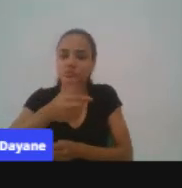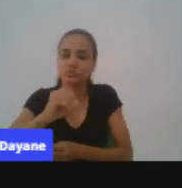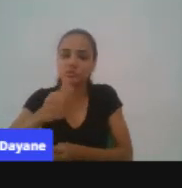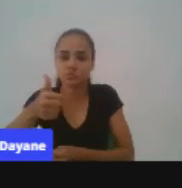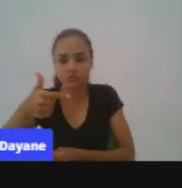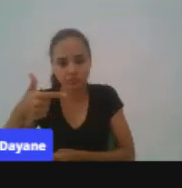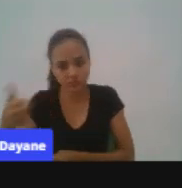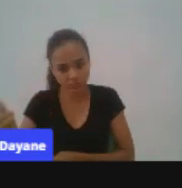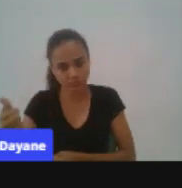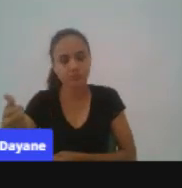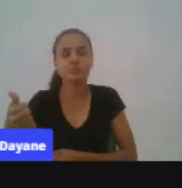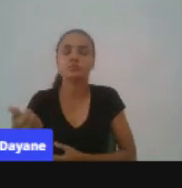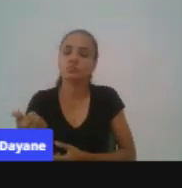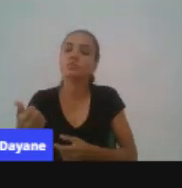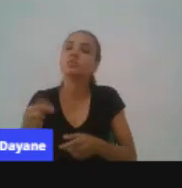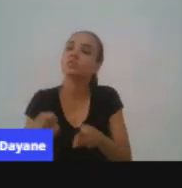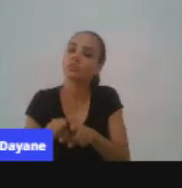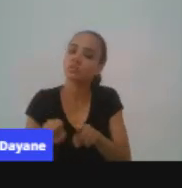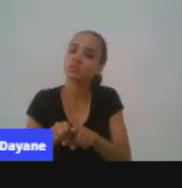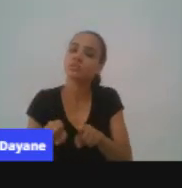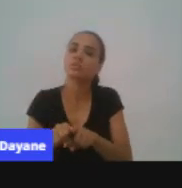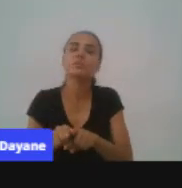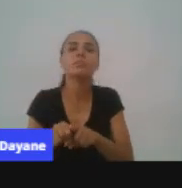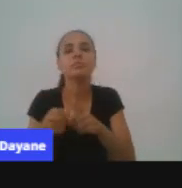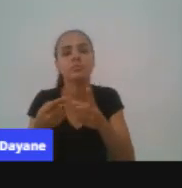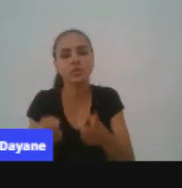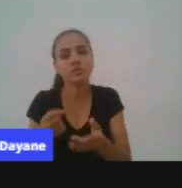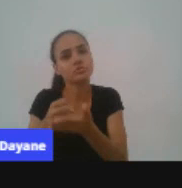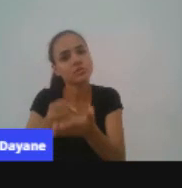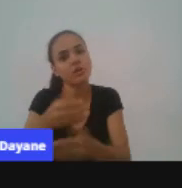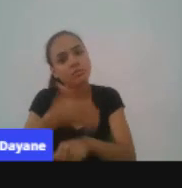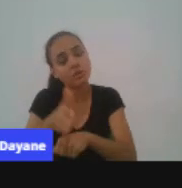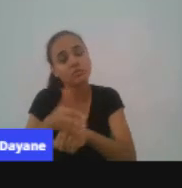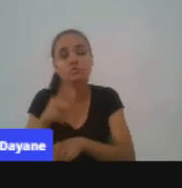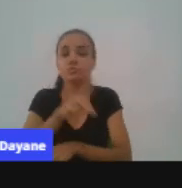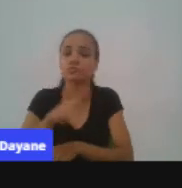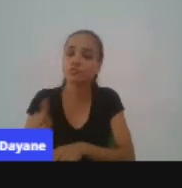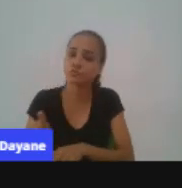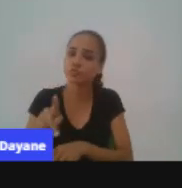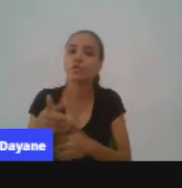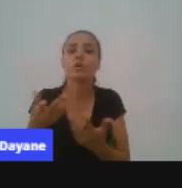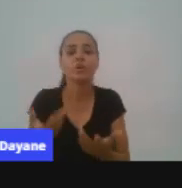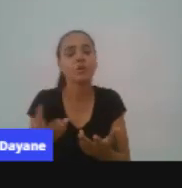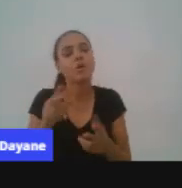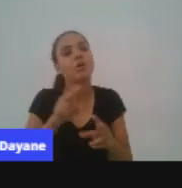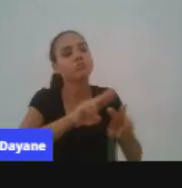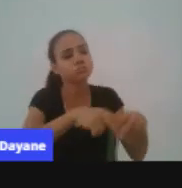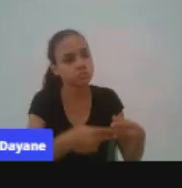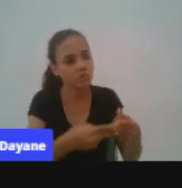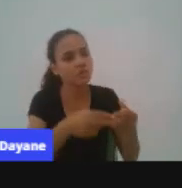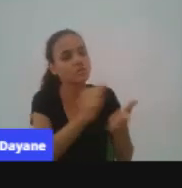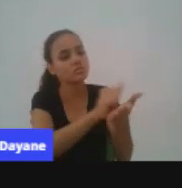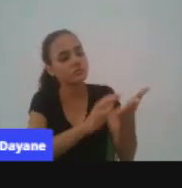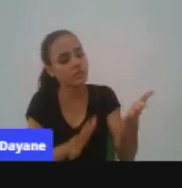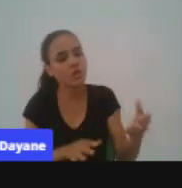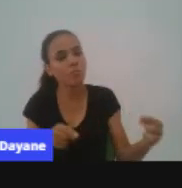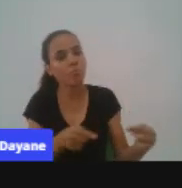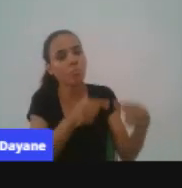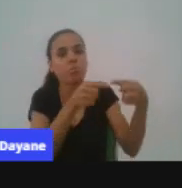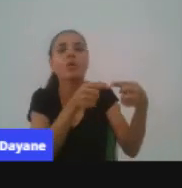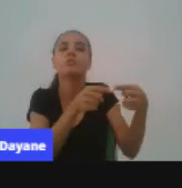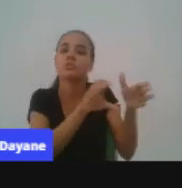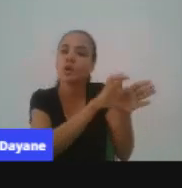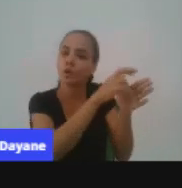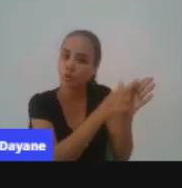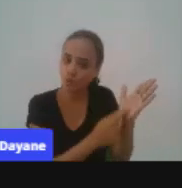porque por meio dessas atividades que já estão alinhadas com a reordenação curricular, o professor pode